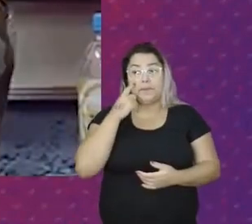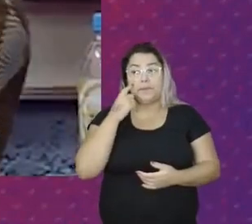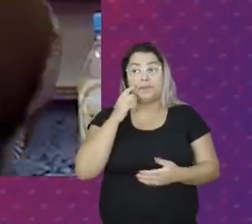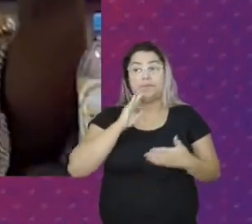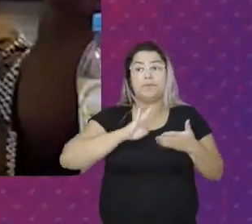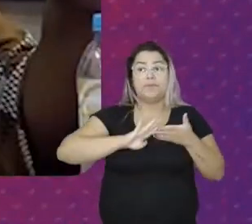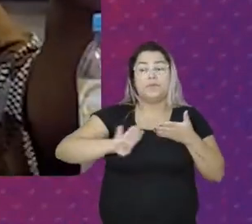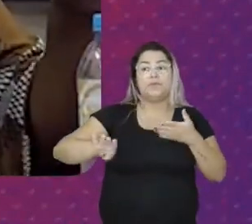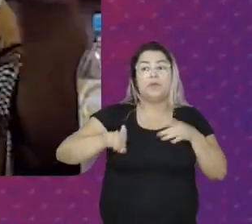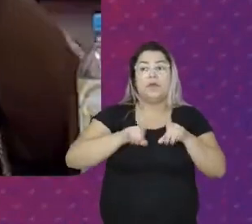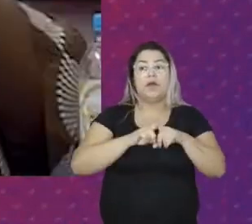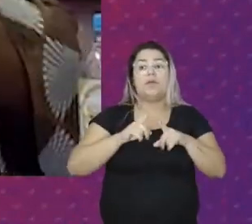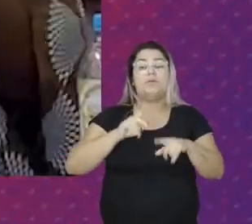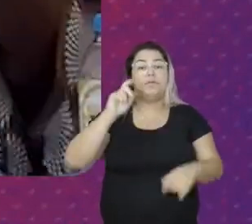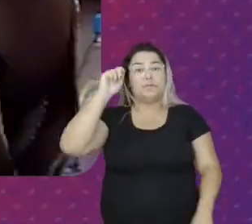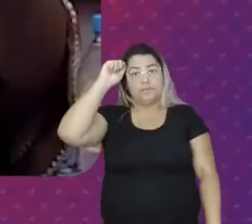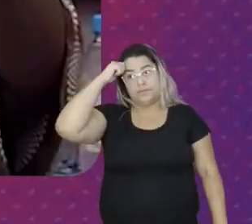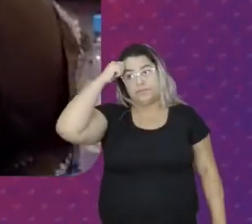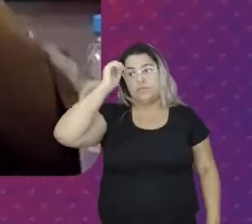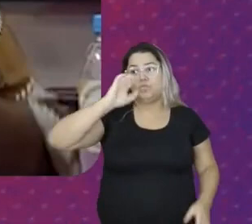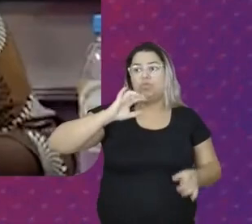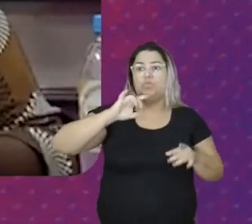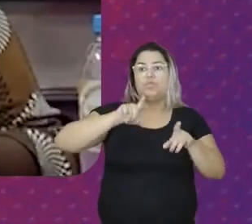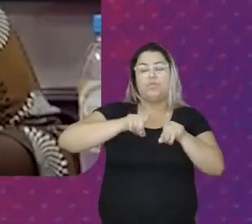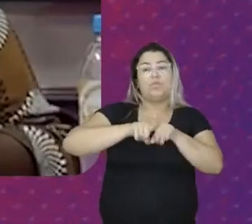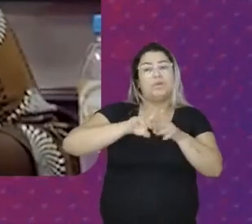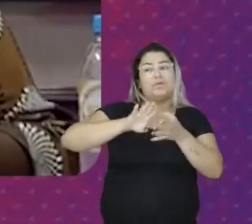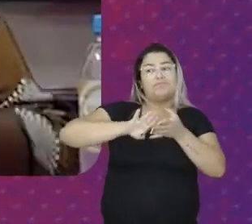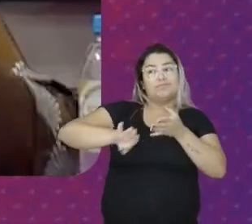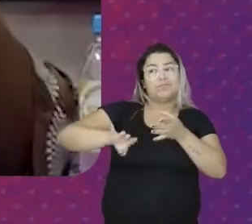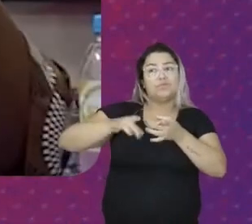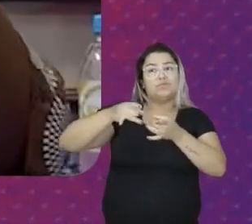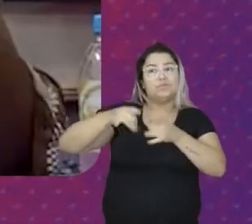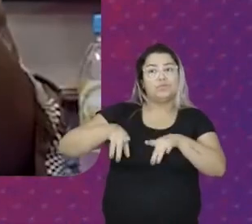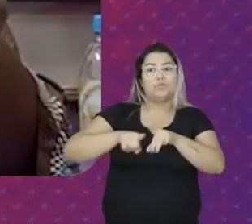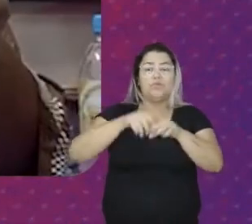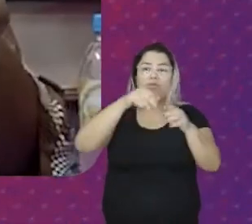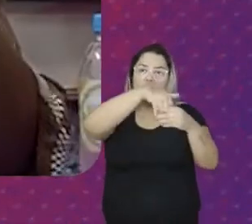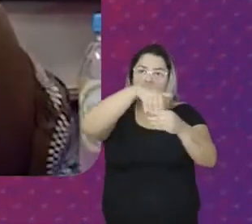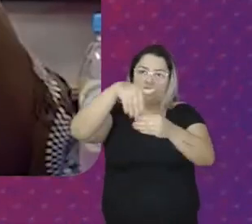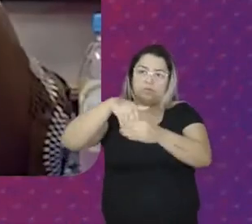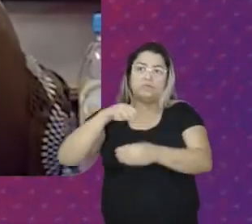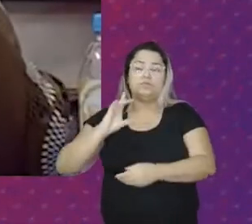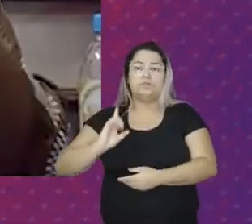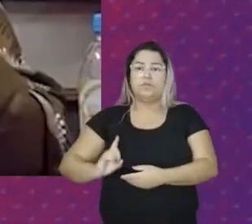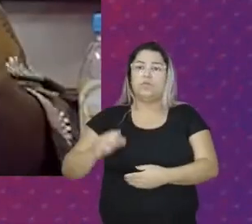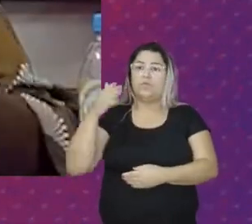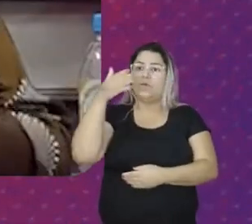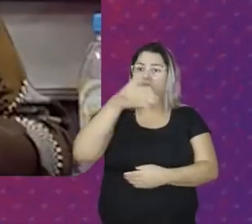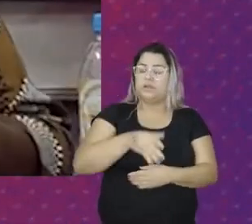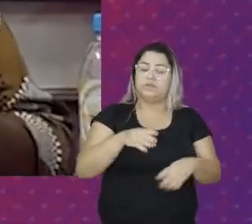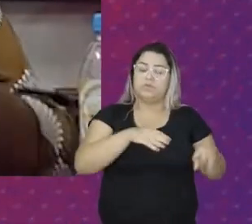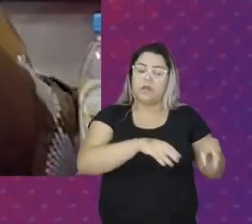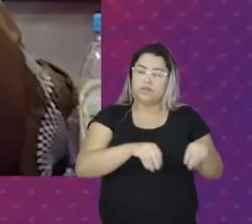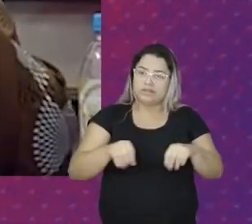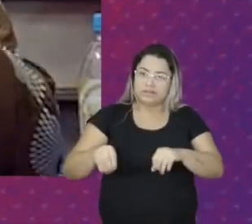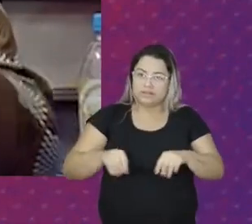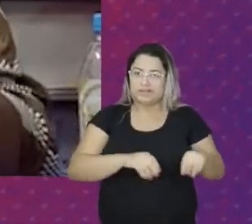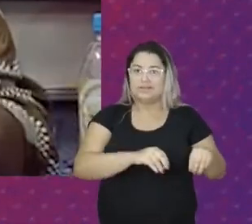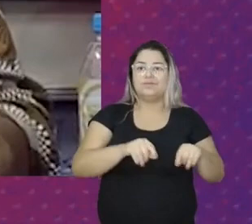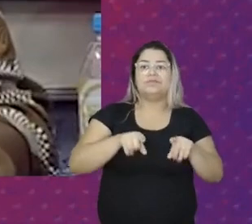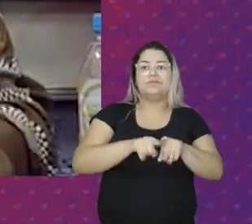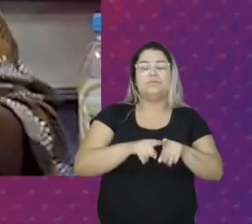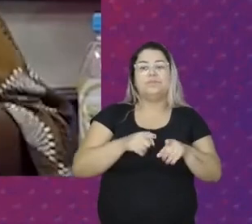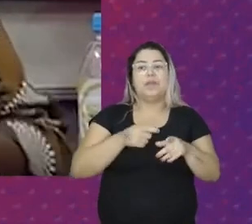pós-abolição, a população negra foi excluída do direito do voto, mas ela foi excluída do acesso à terra, do acesso